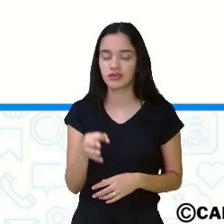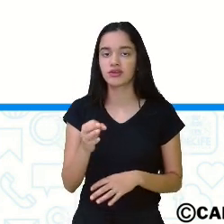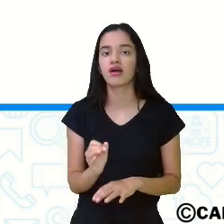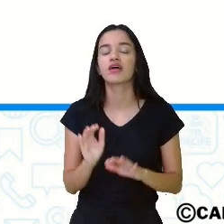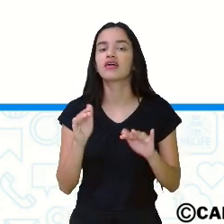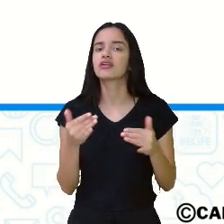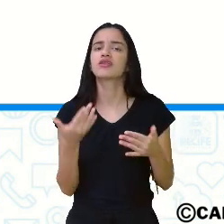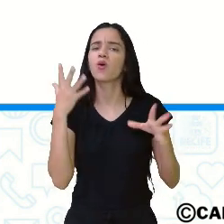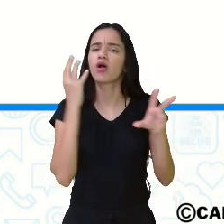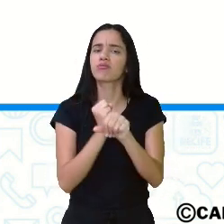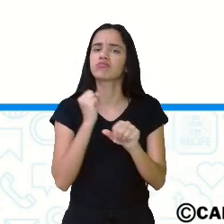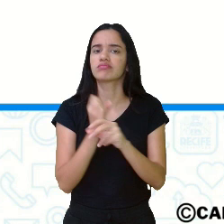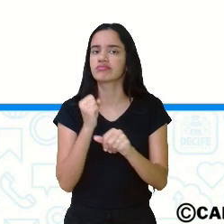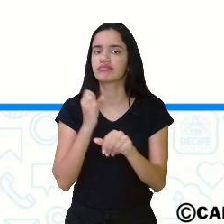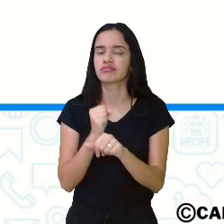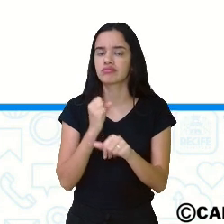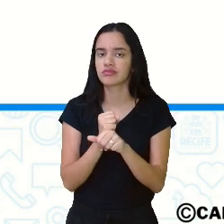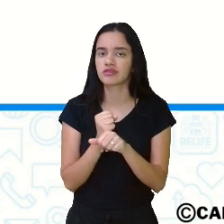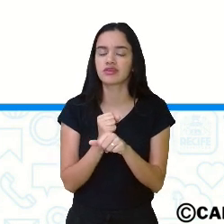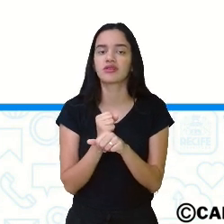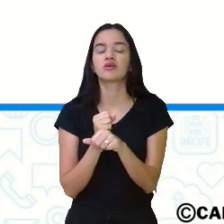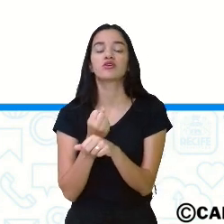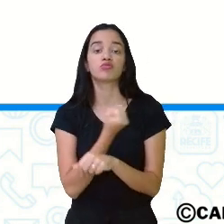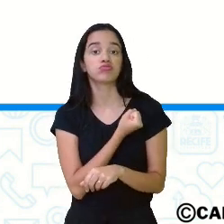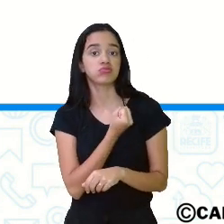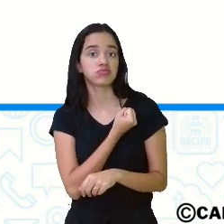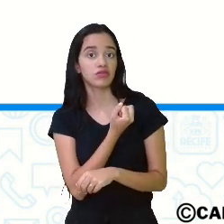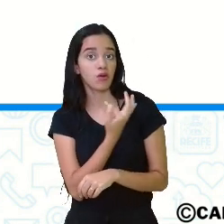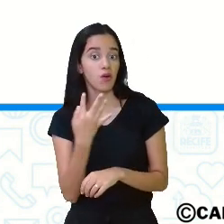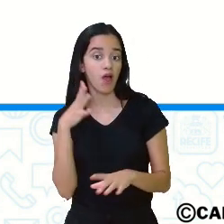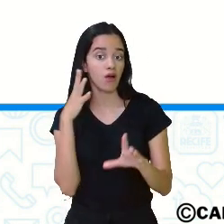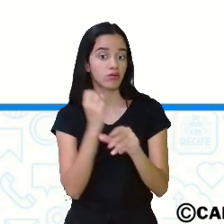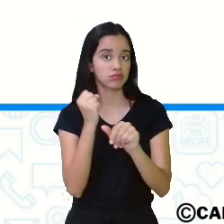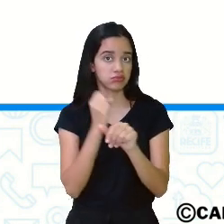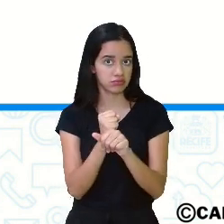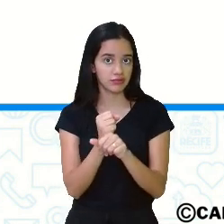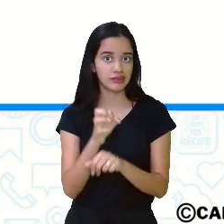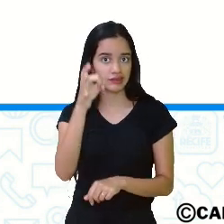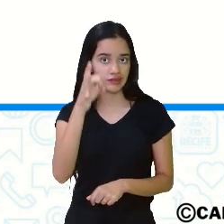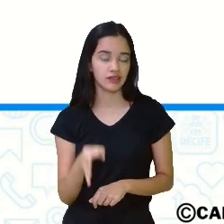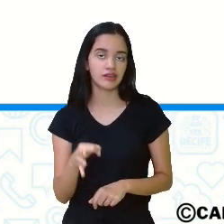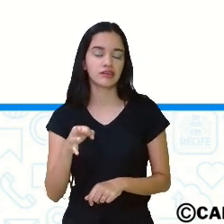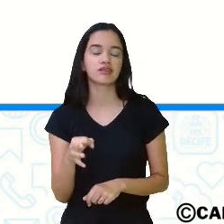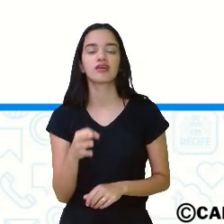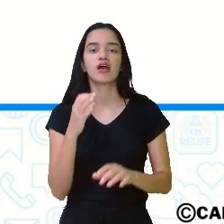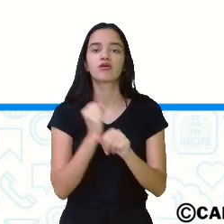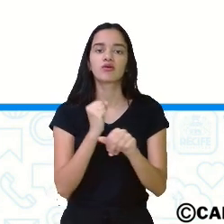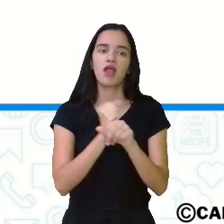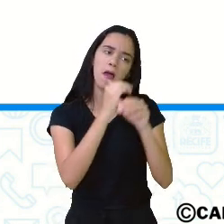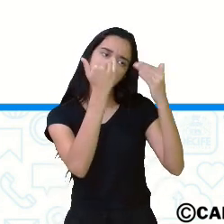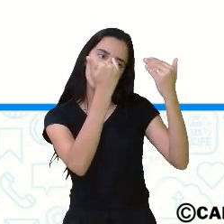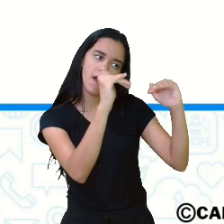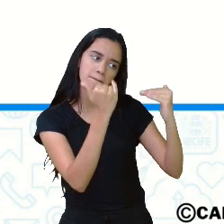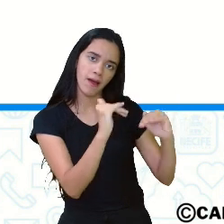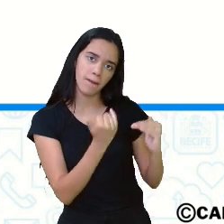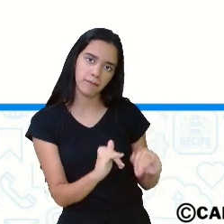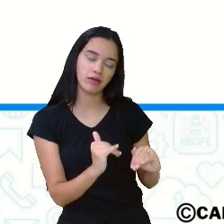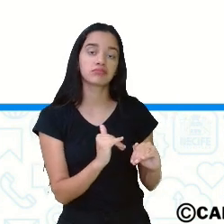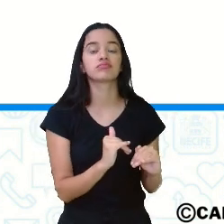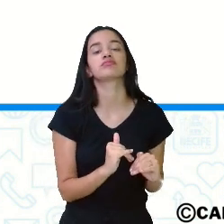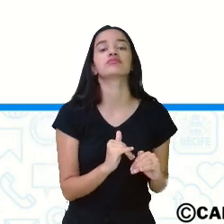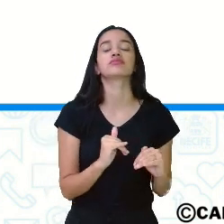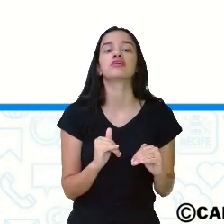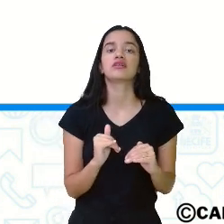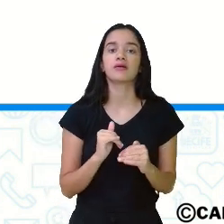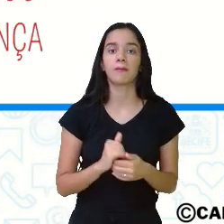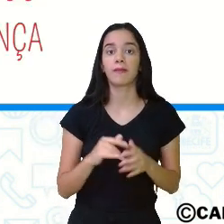Então, calculamos aí por meio do algoritmo, ou seja, a continha, né? Aquela continha armada, a